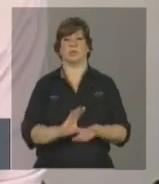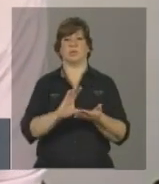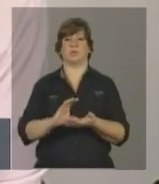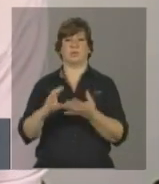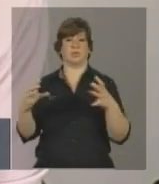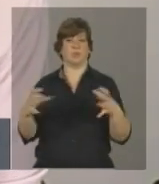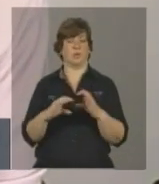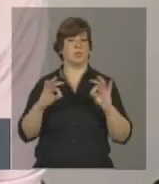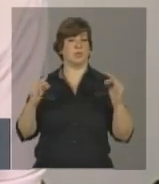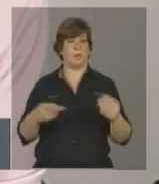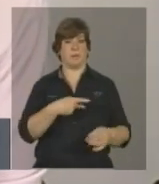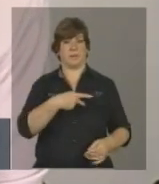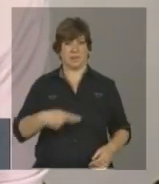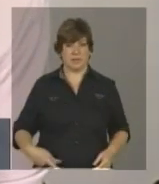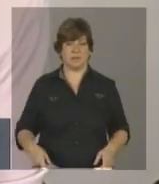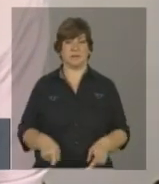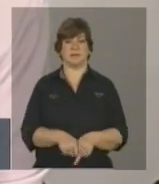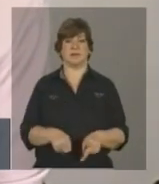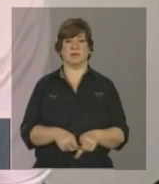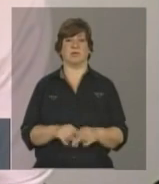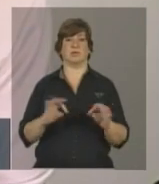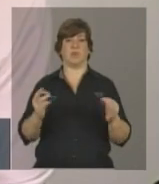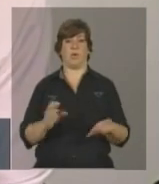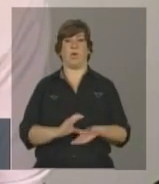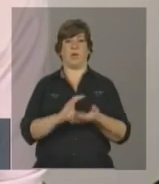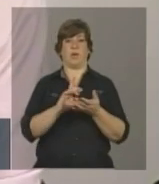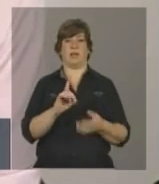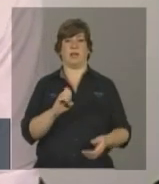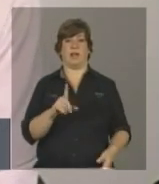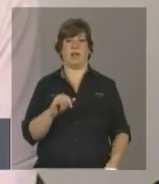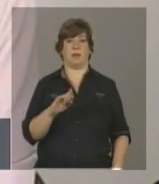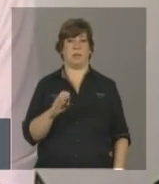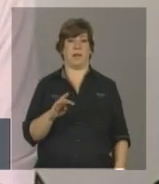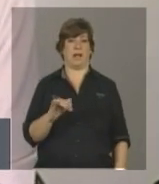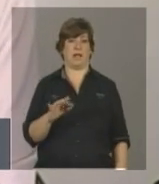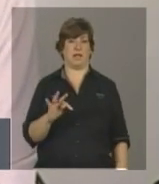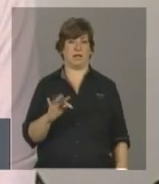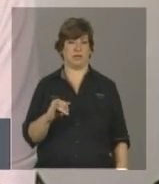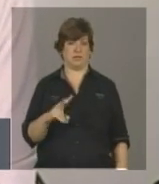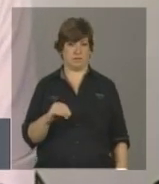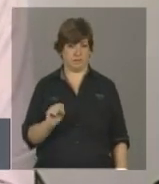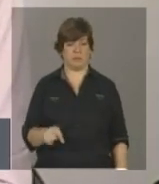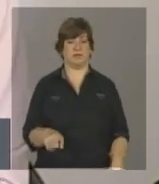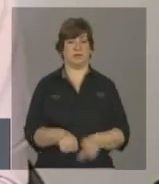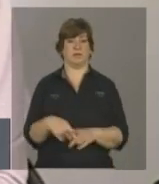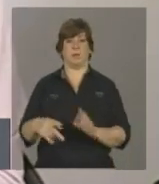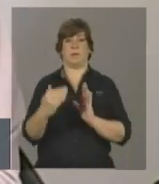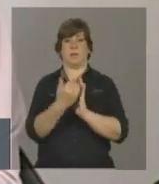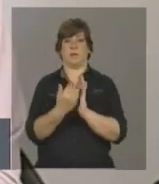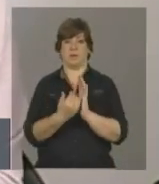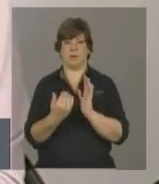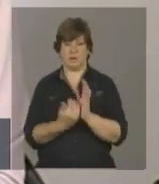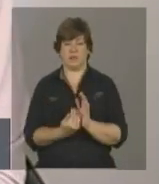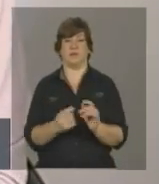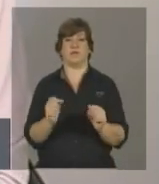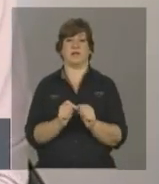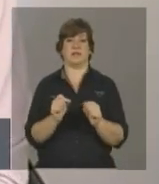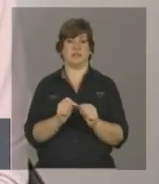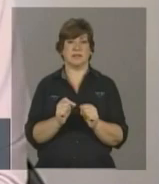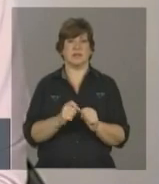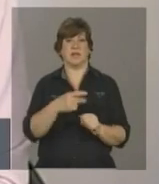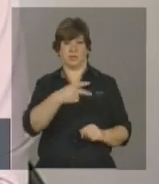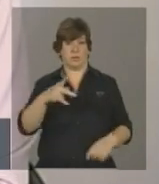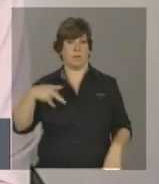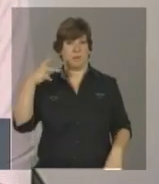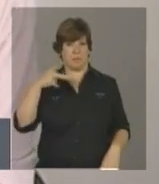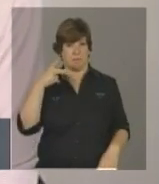os presidentes e a todos os conselhos deliberativos dos programas de proteção a vítimas e testemunhas ameaçadas. Fazendo as suas palavras,